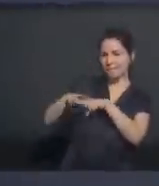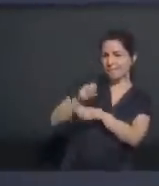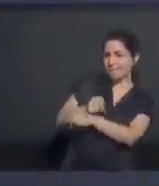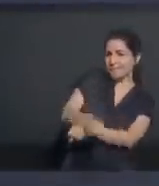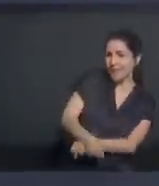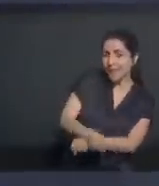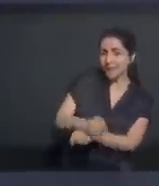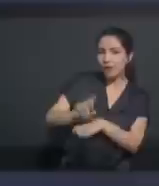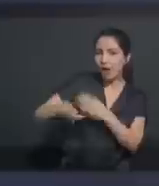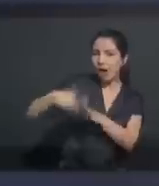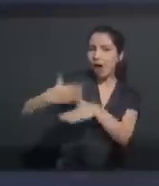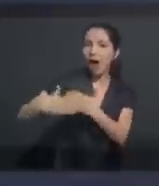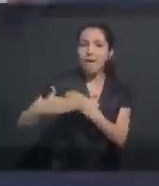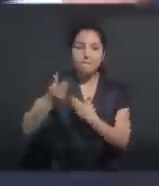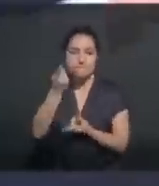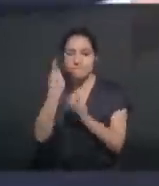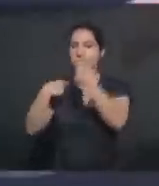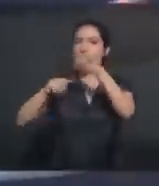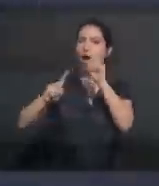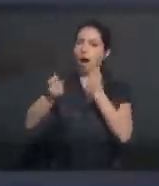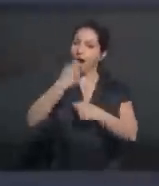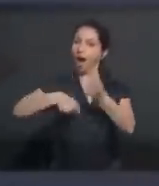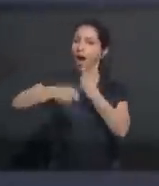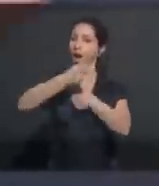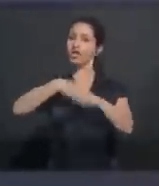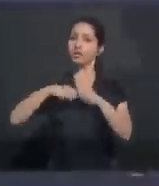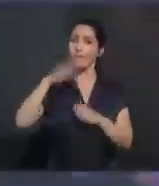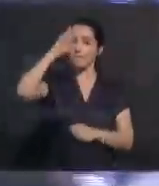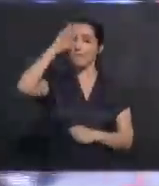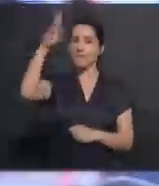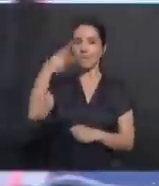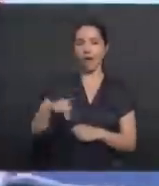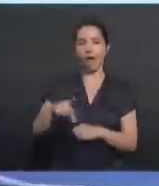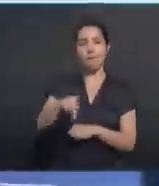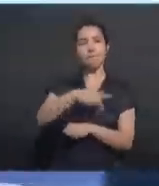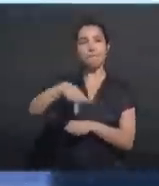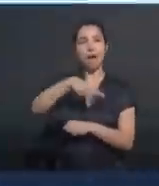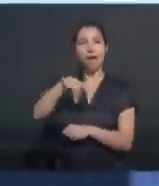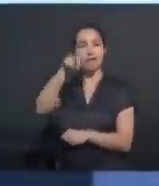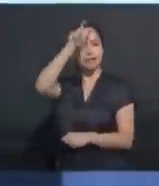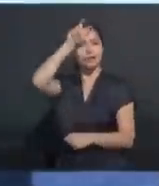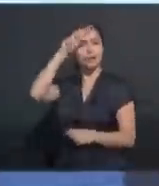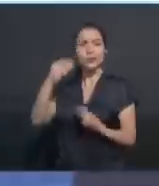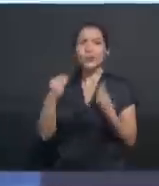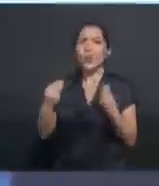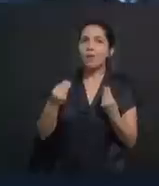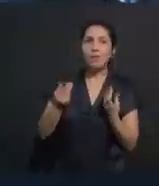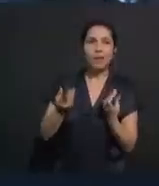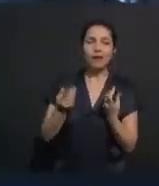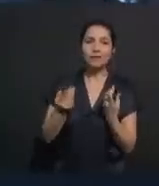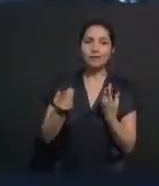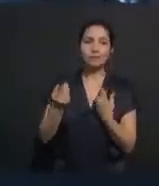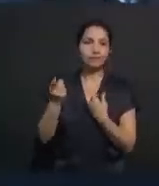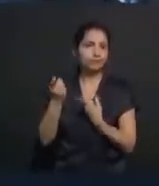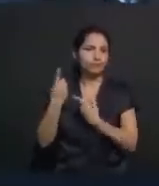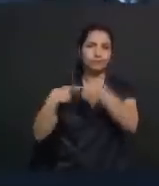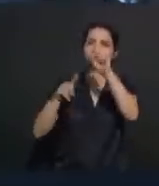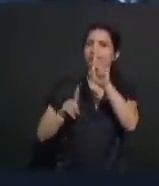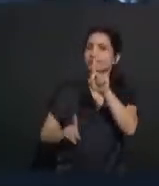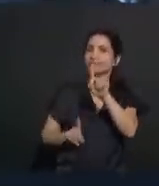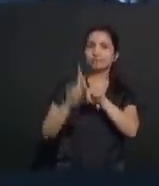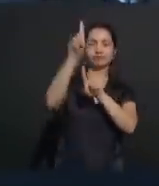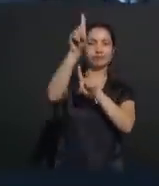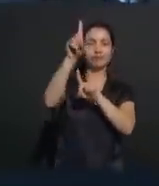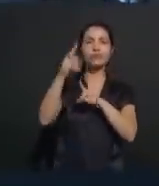para se tornar administrador do maior país da época. É uma coisa sem precedente. E eu quero então falar um pouco sobre